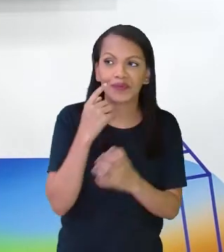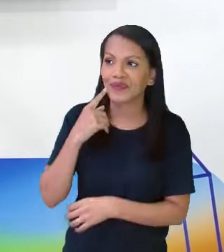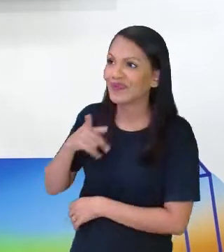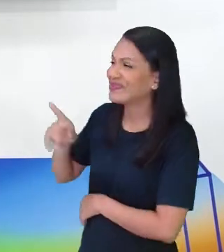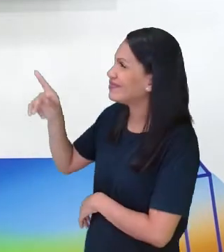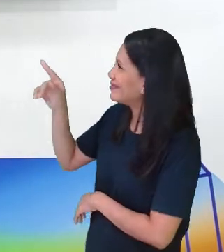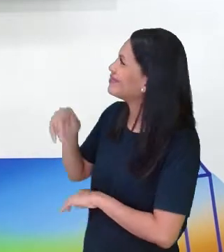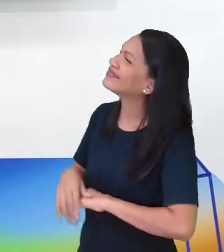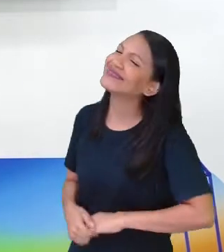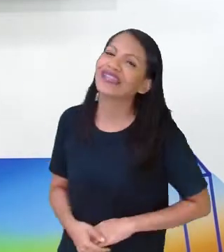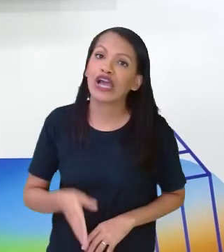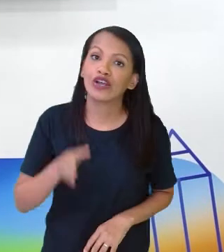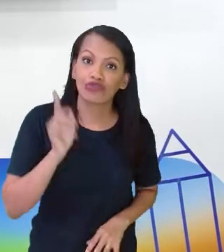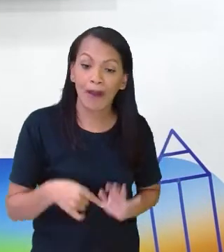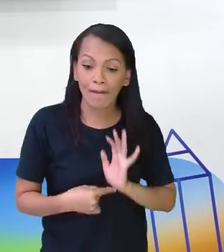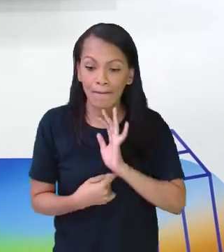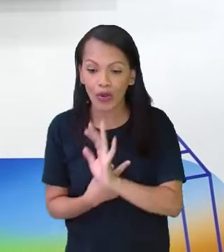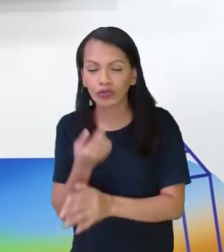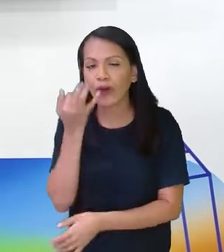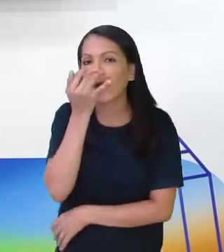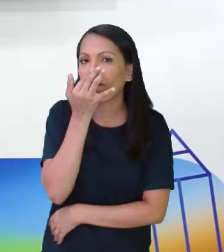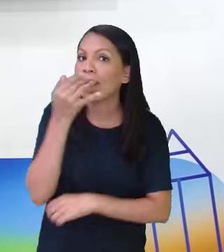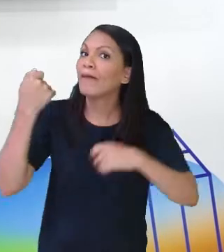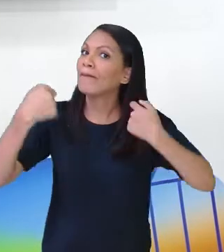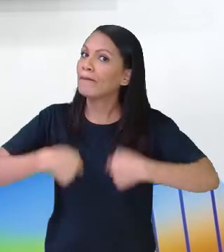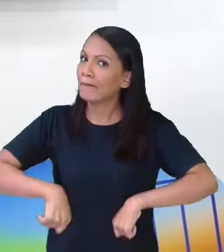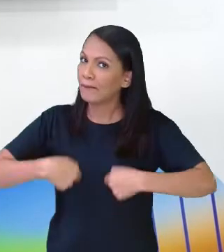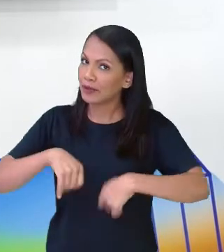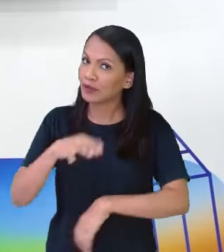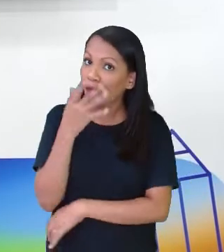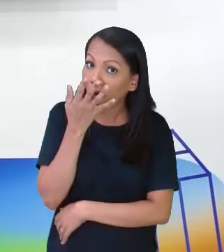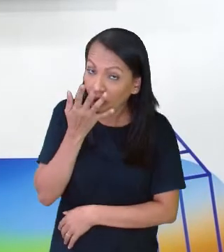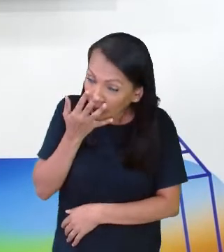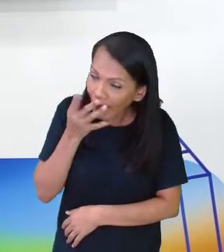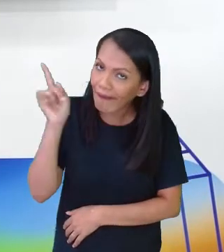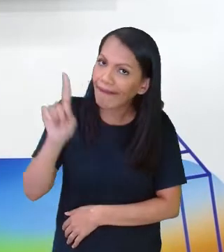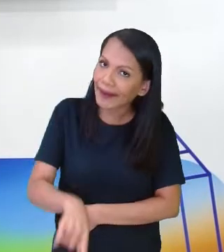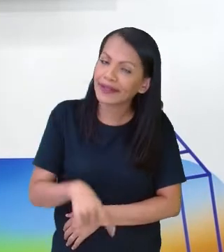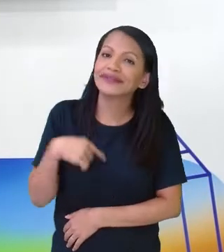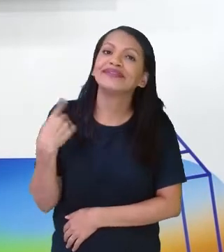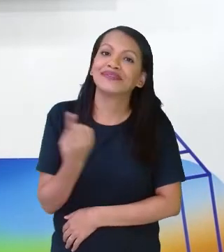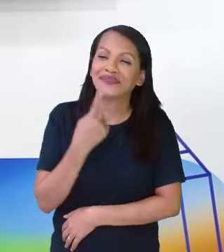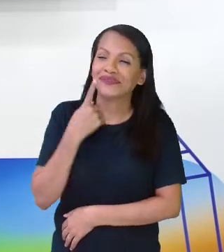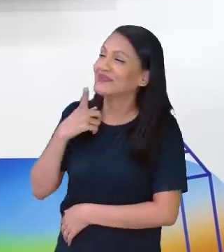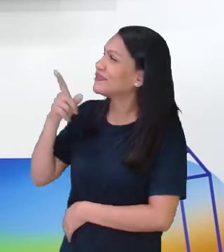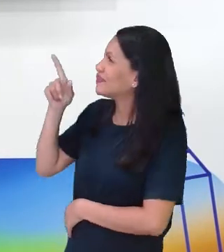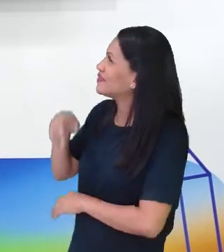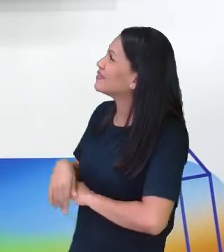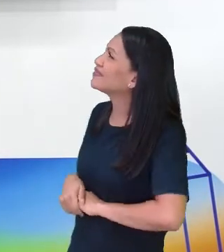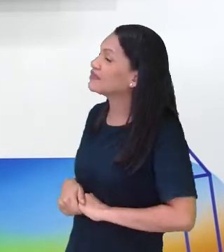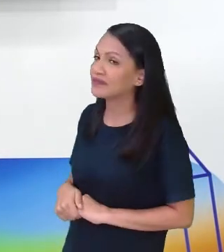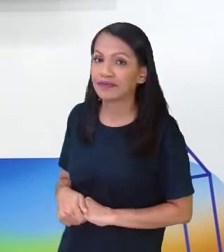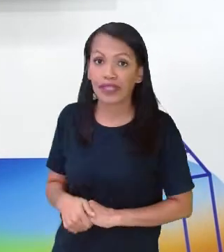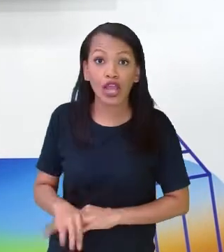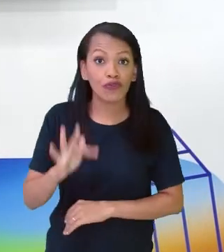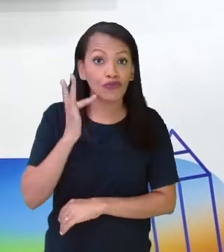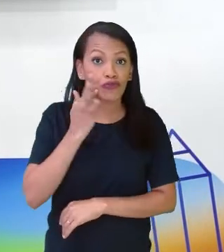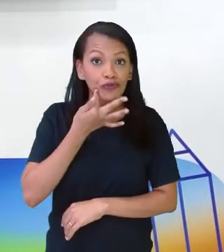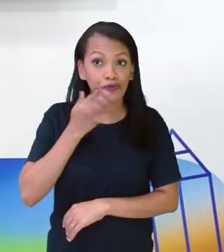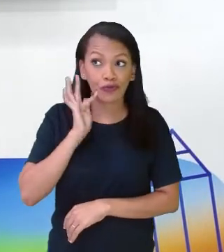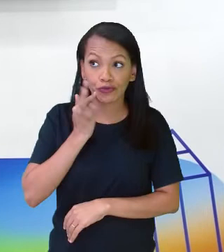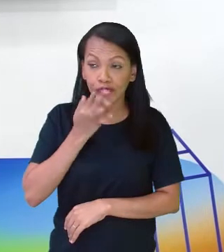bem colorido, Sim. né? O nosso prato ele tem que estar colorido assim. O ideal é que ele esteja assim.